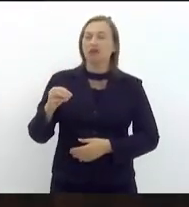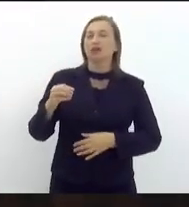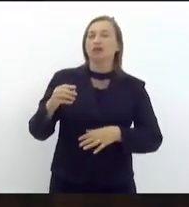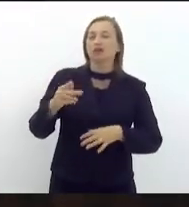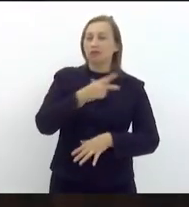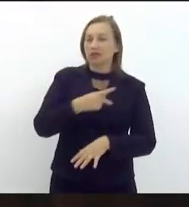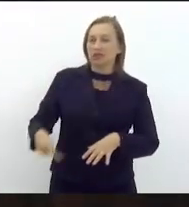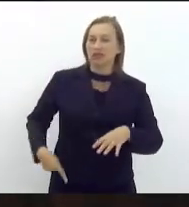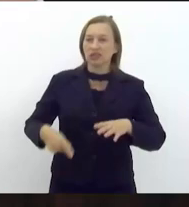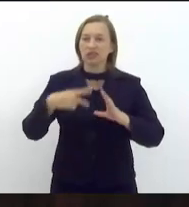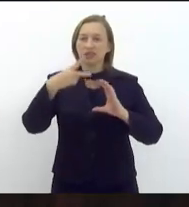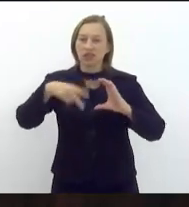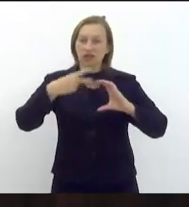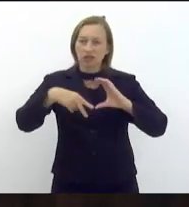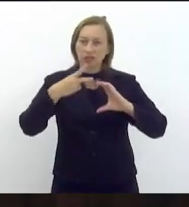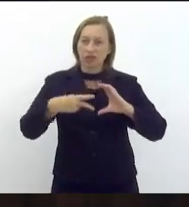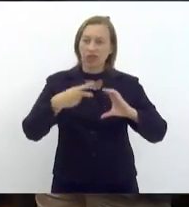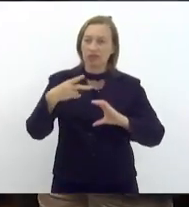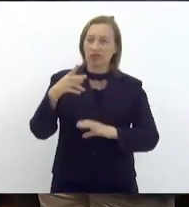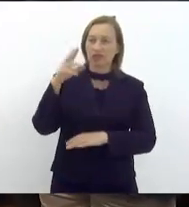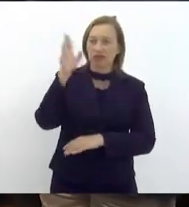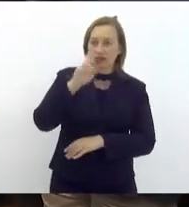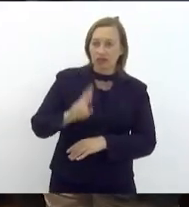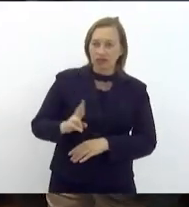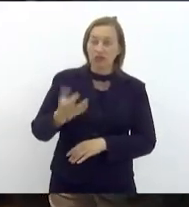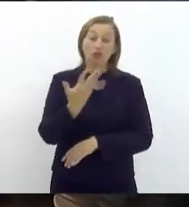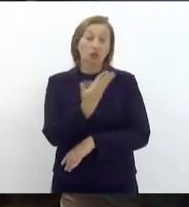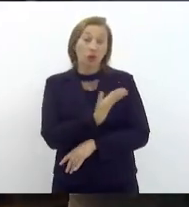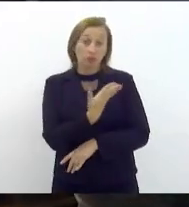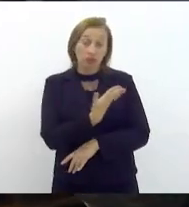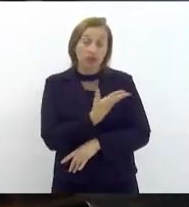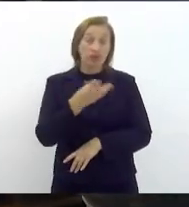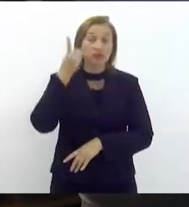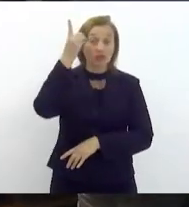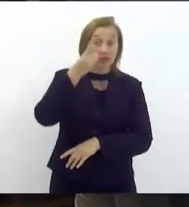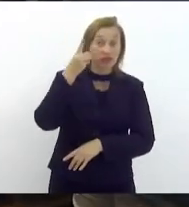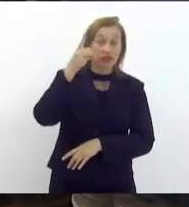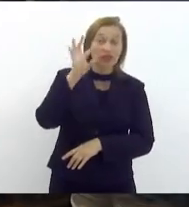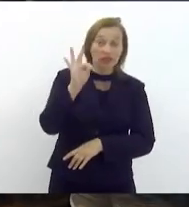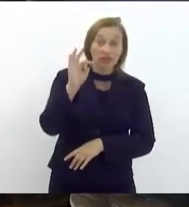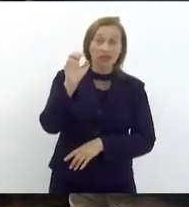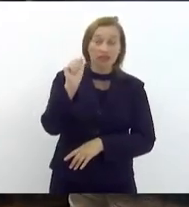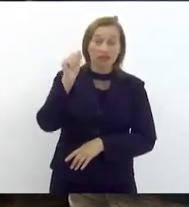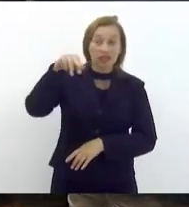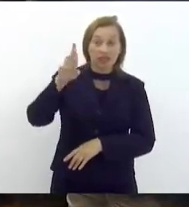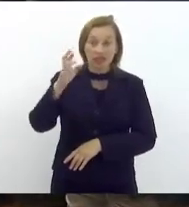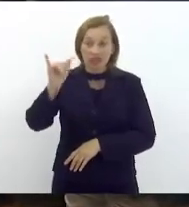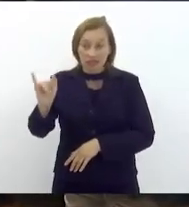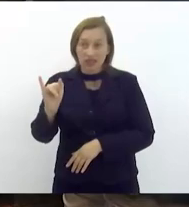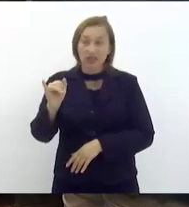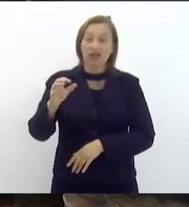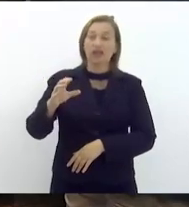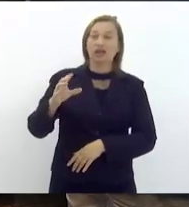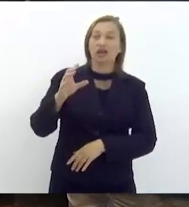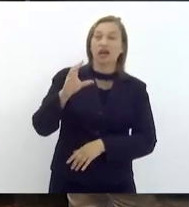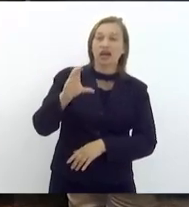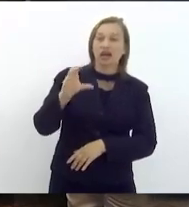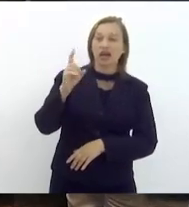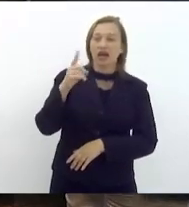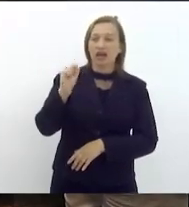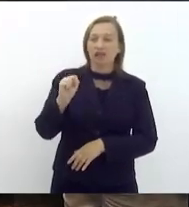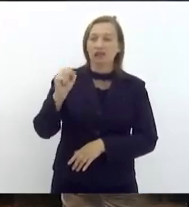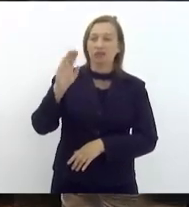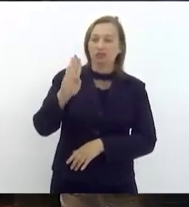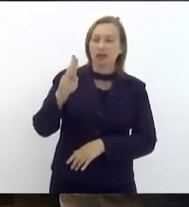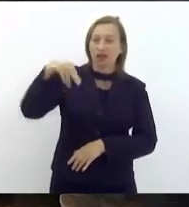Vereador Fábio Lucas também estão ali com o nosso amigo deputado Tandy Carlinho BNH sejam bem-vindos aí esse Parlamento